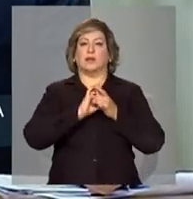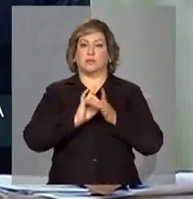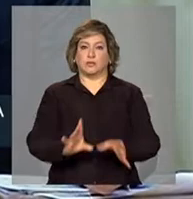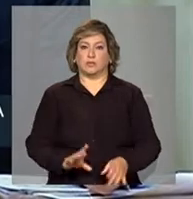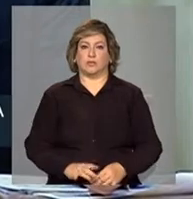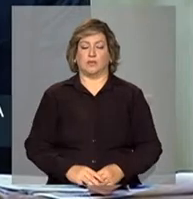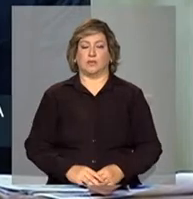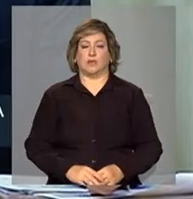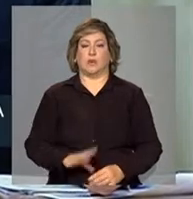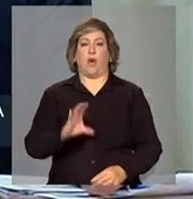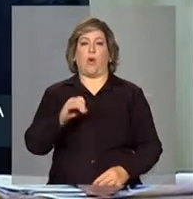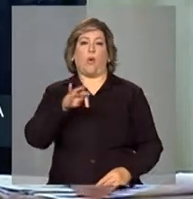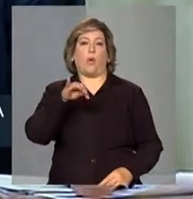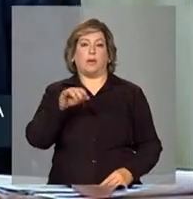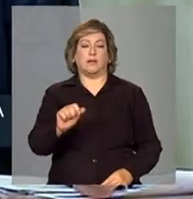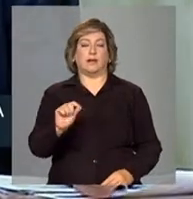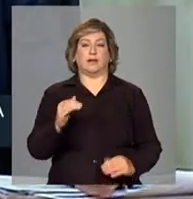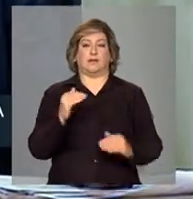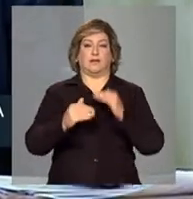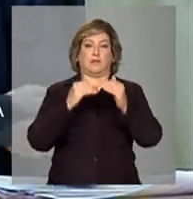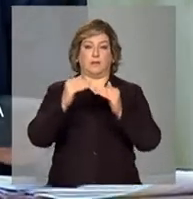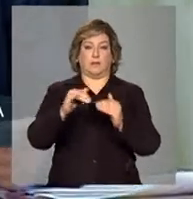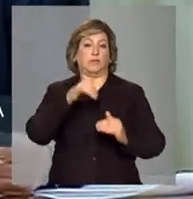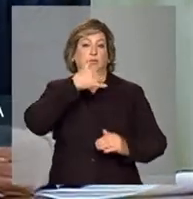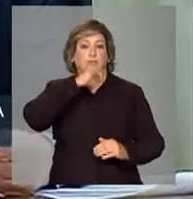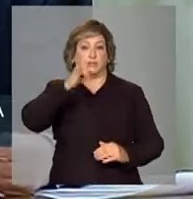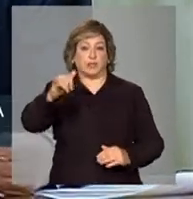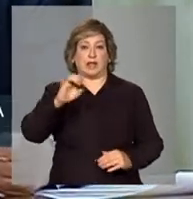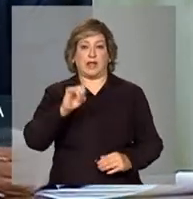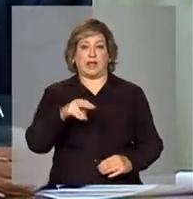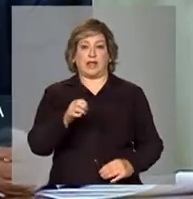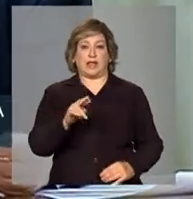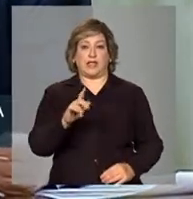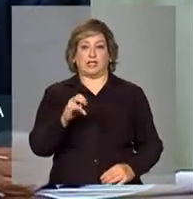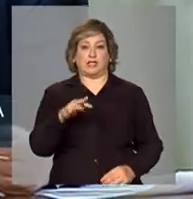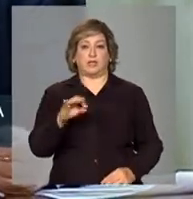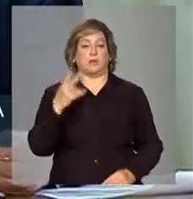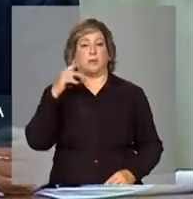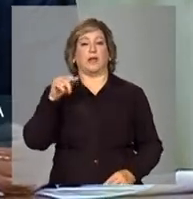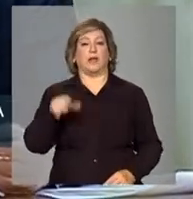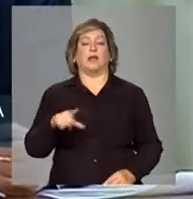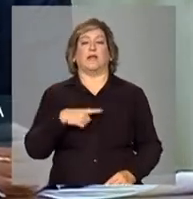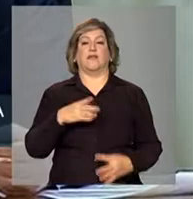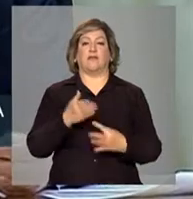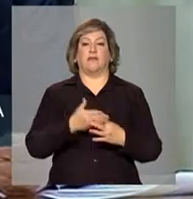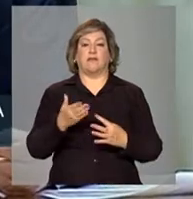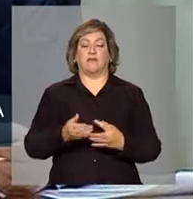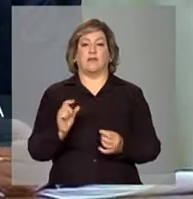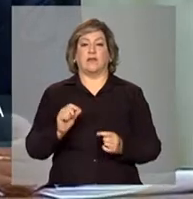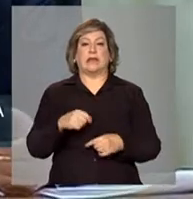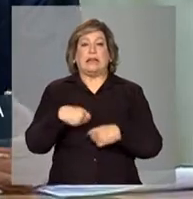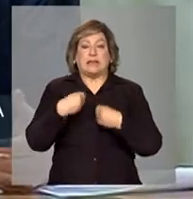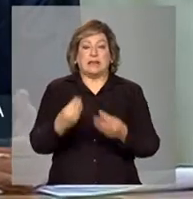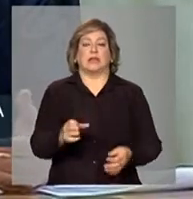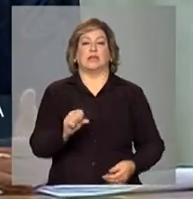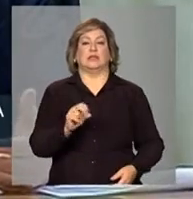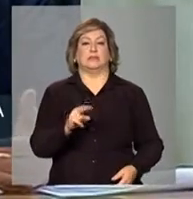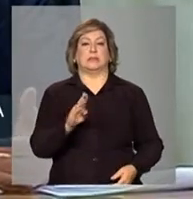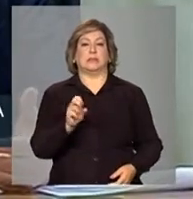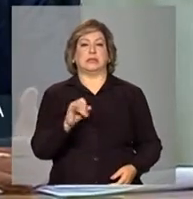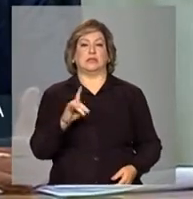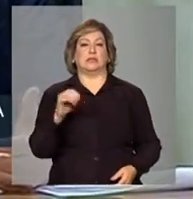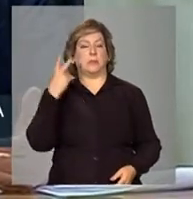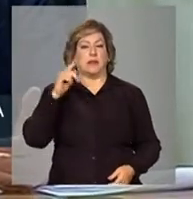é a conta de desenvolvimento energético a financiar a dar um subsídio para